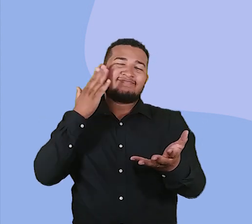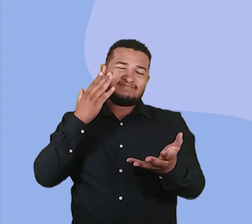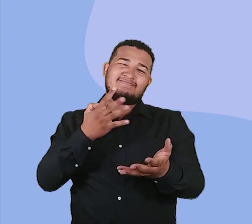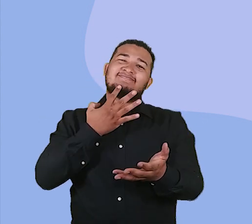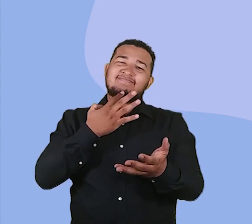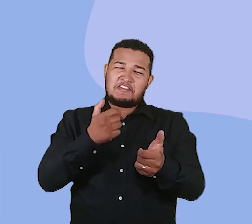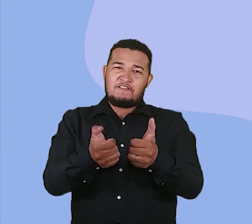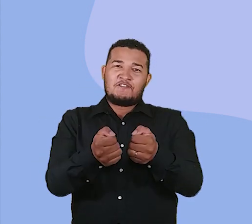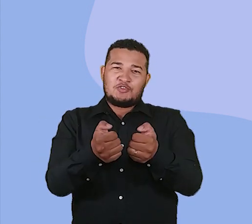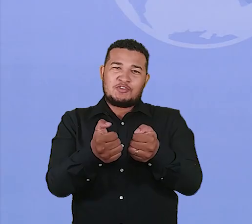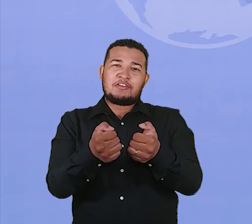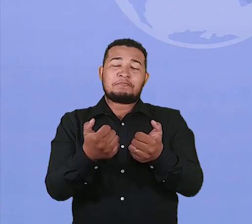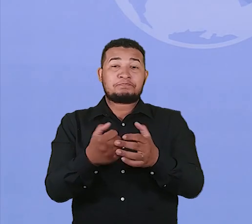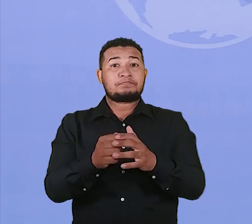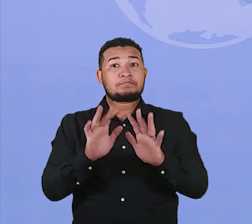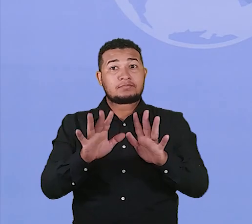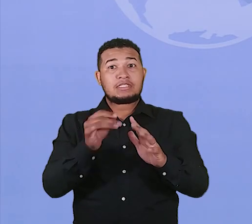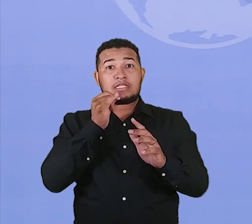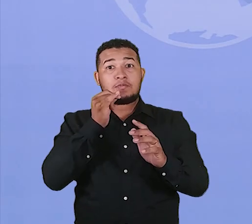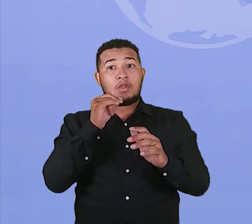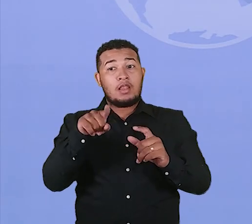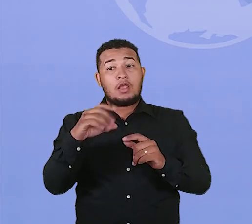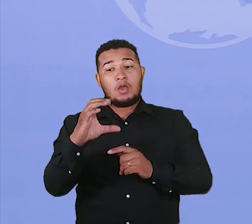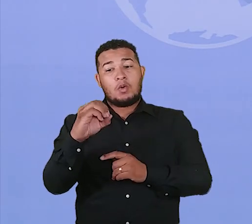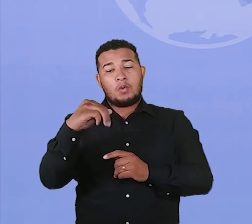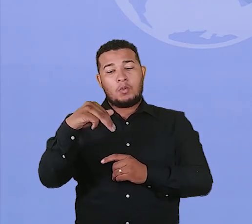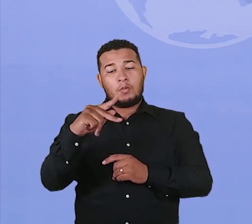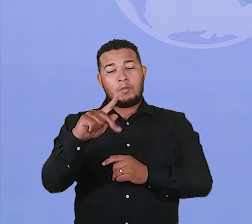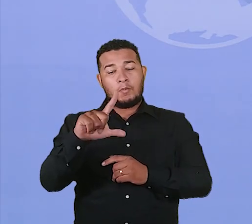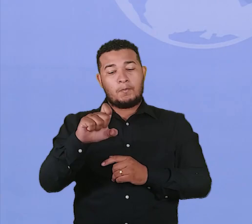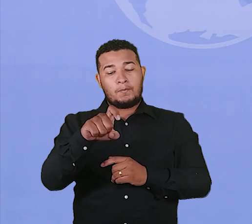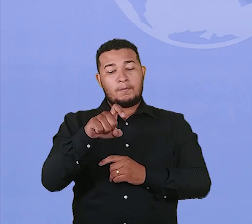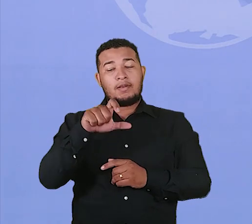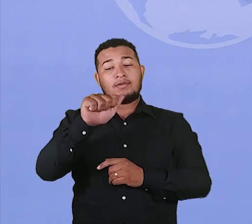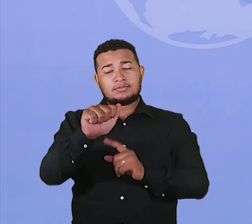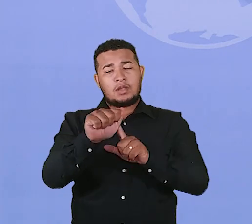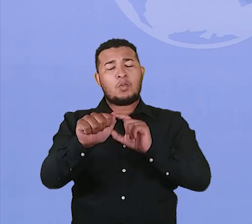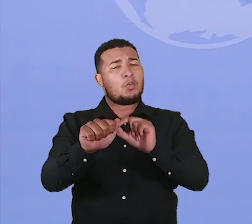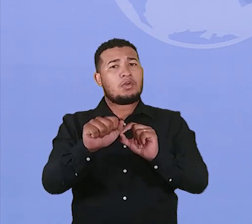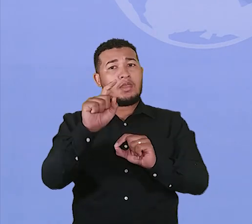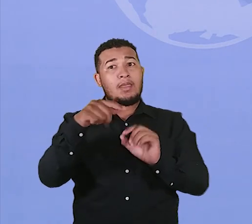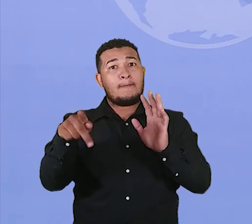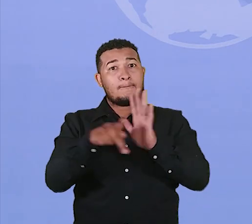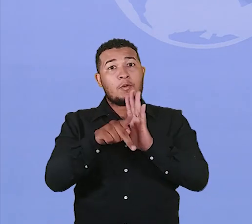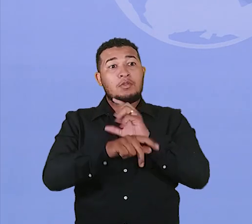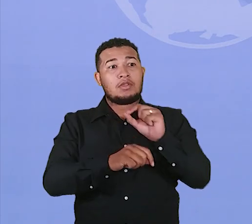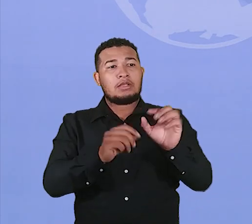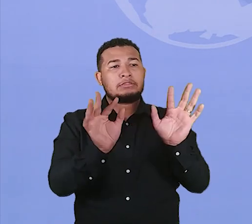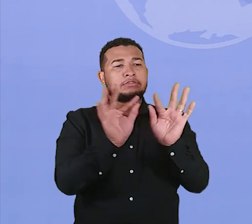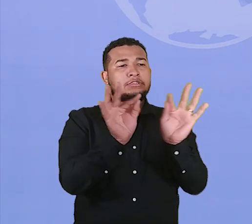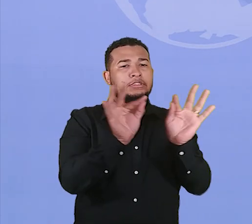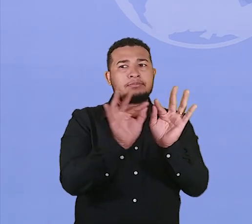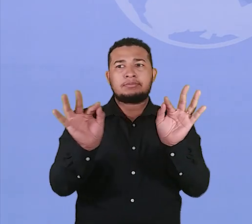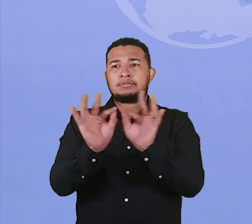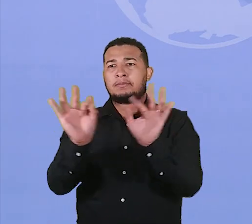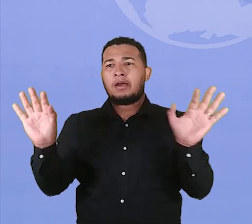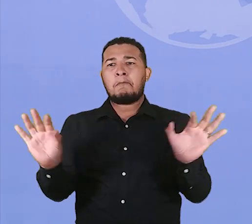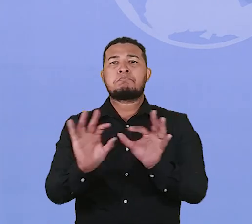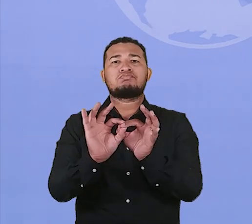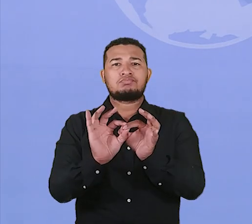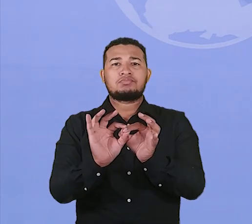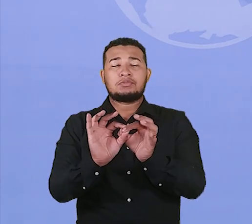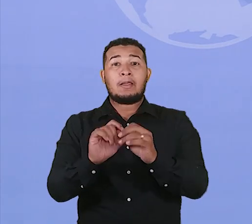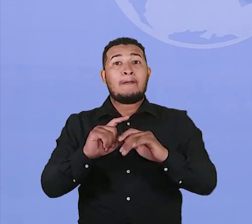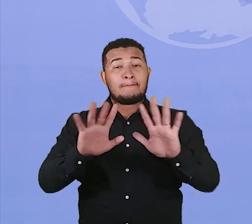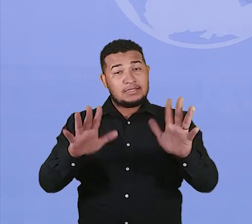não joga videogame então as complexas elas são combinações de simples tá só que nessa aula a gente só vai